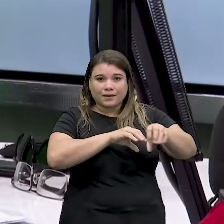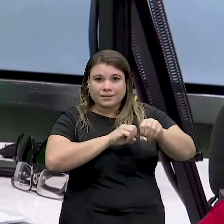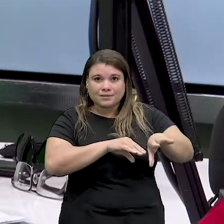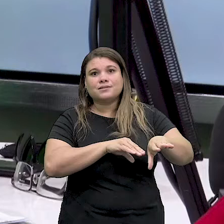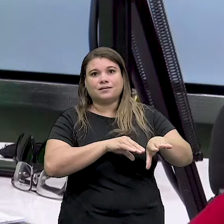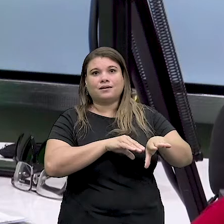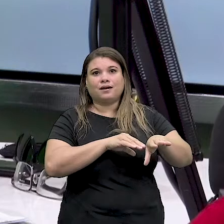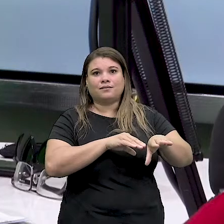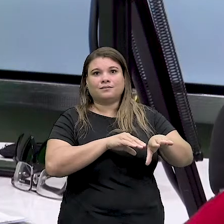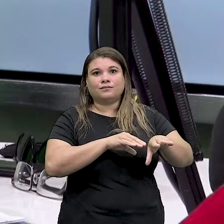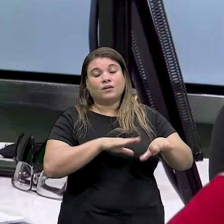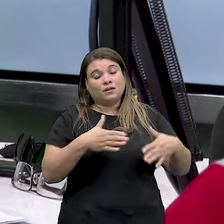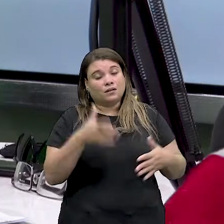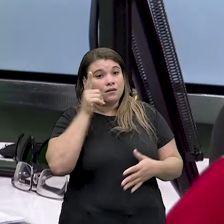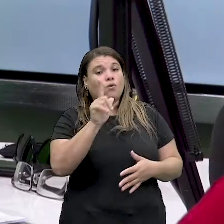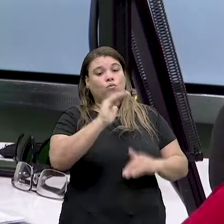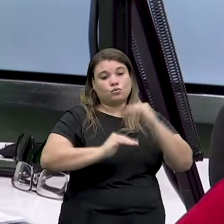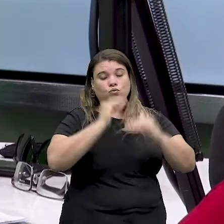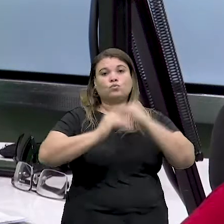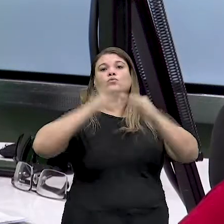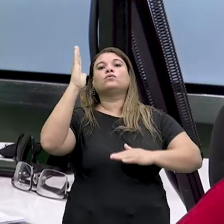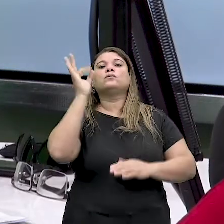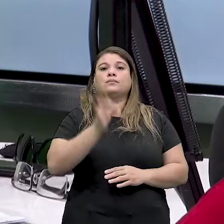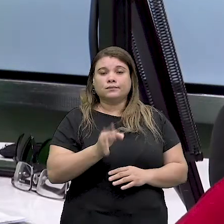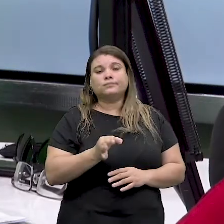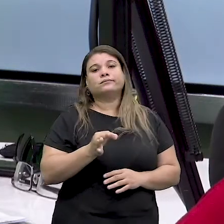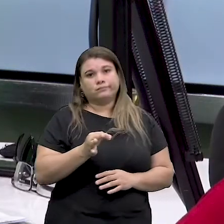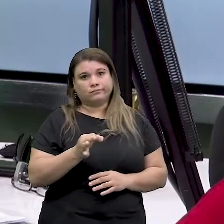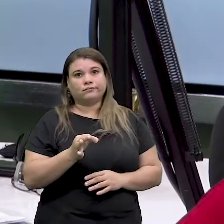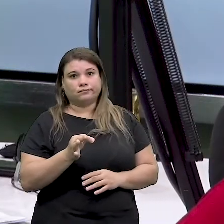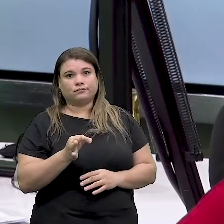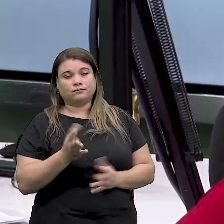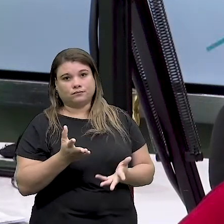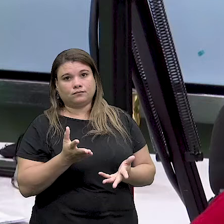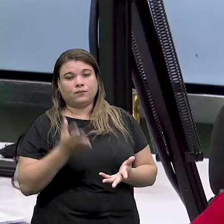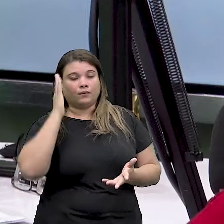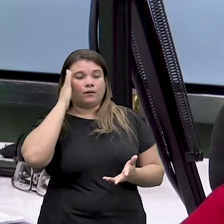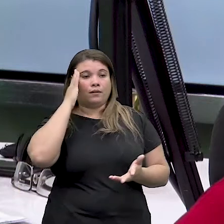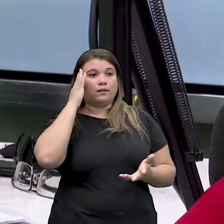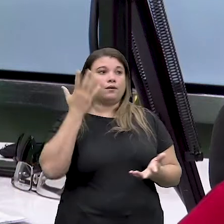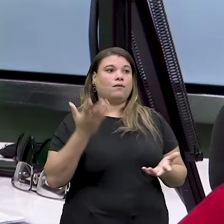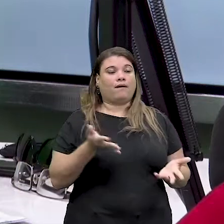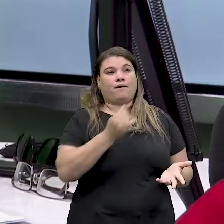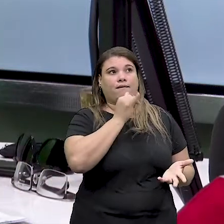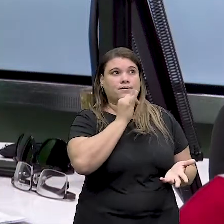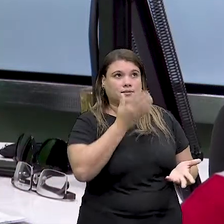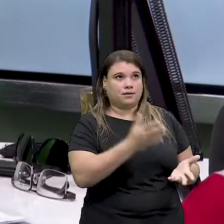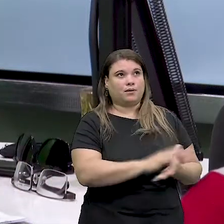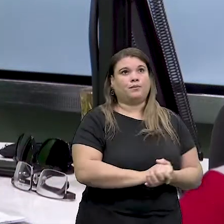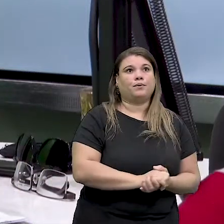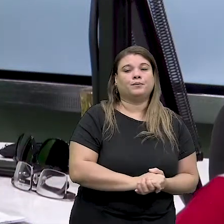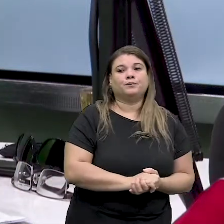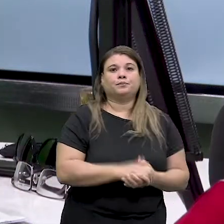avançar. Não vamos entrar muito nesse debate agora, que a gente pode entrar mais na frente, né? Mas eu dou exemplo assim da rua, né? Às